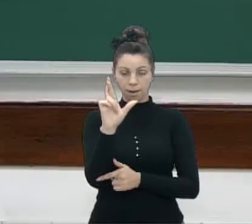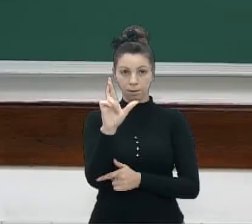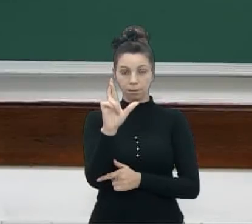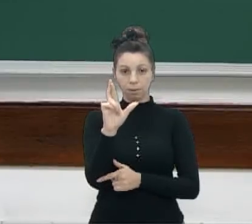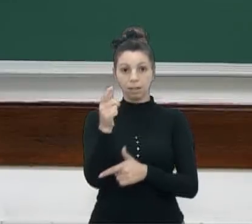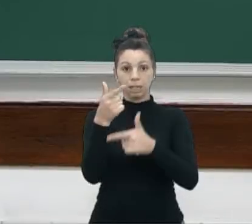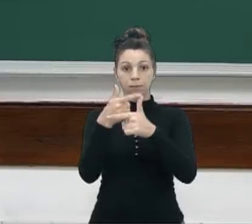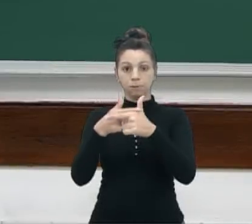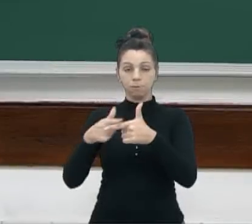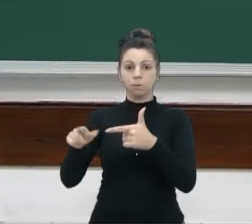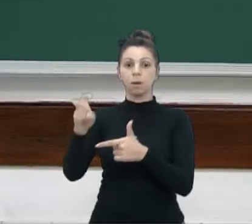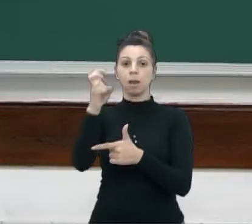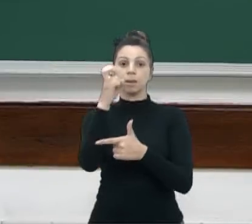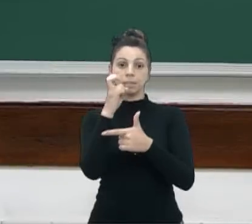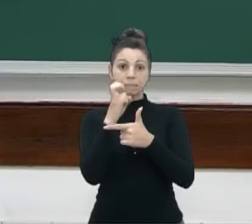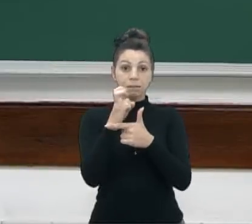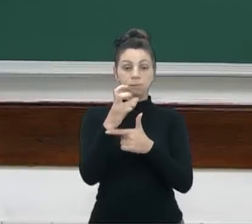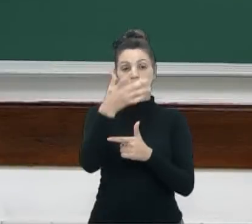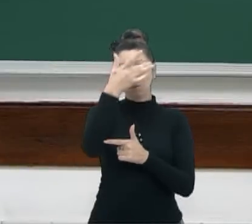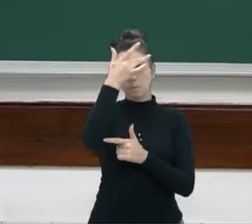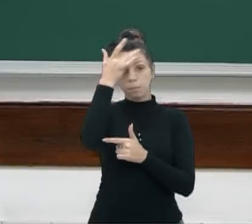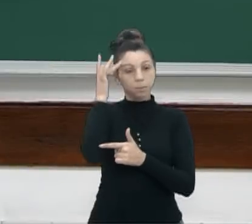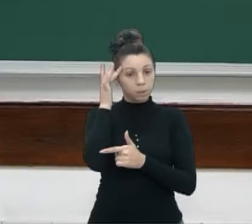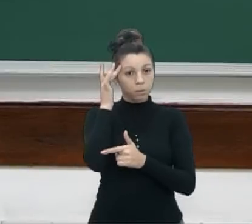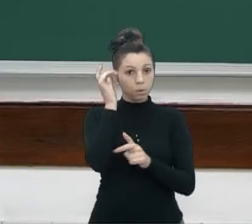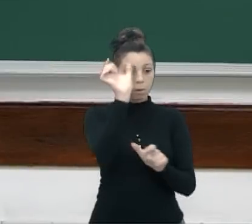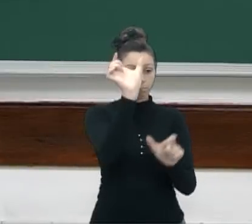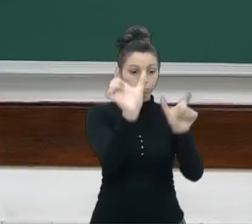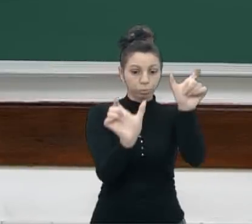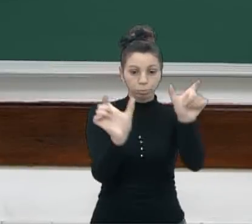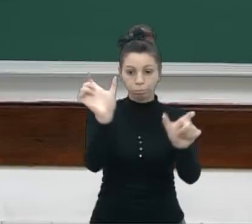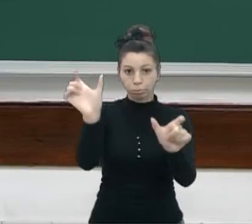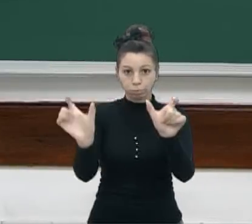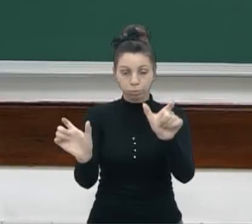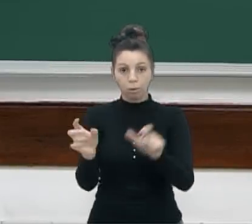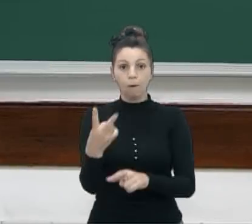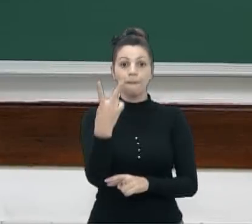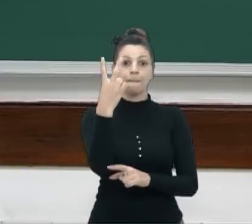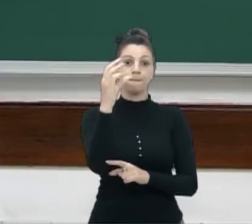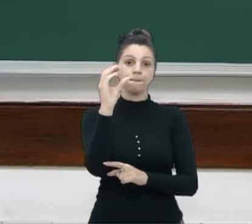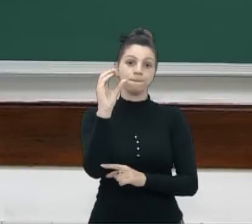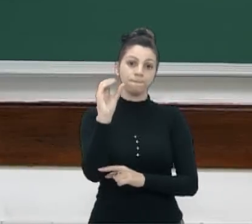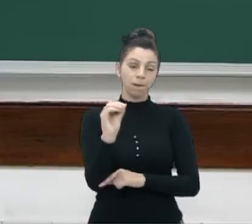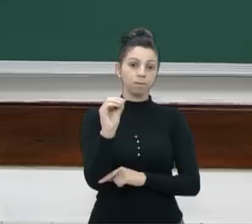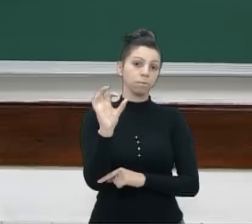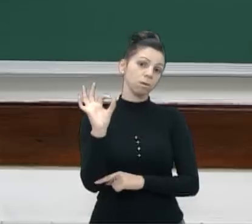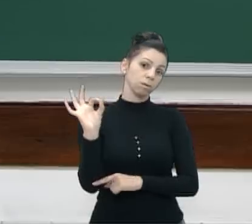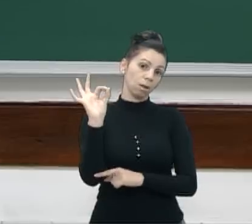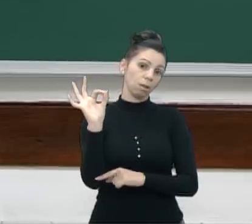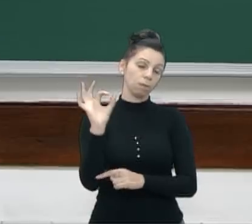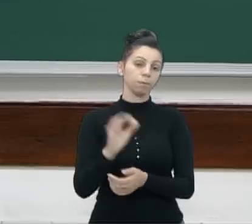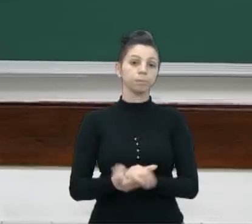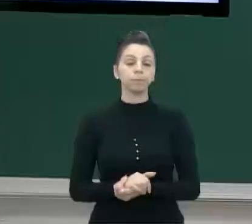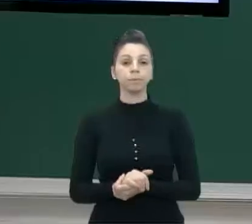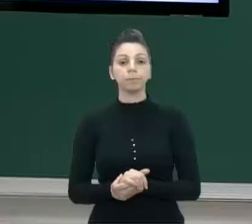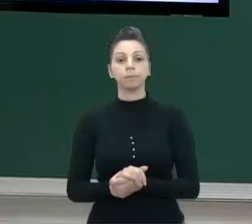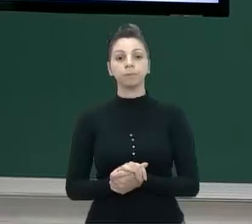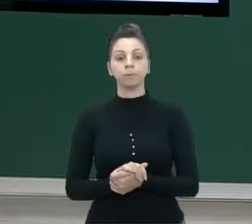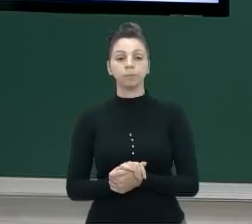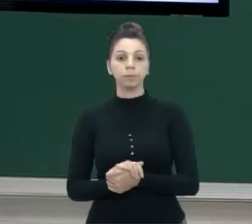5 pessoas, 20 centavos. Quer dizer que as outras frações, para